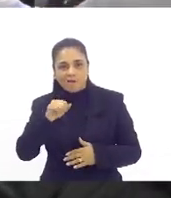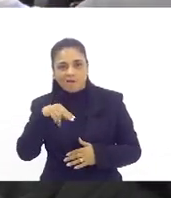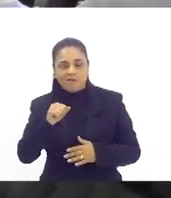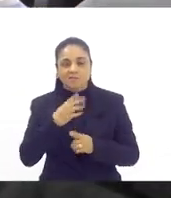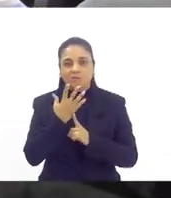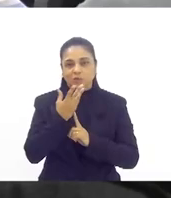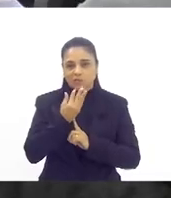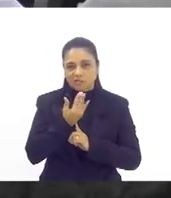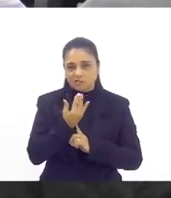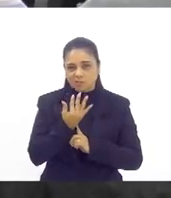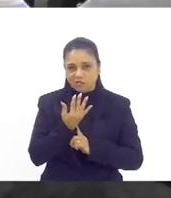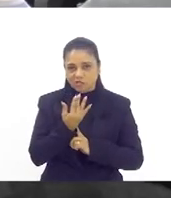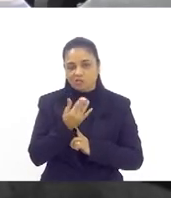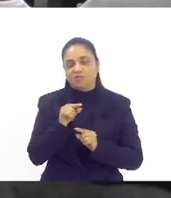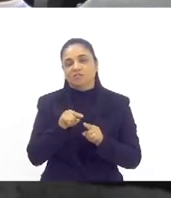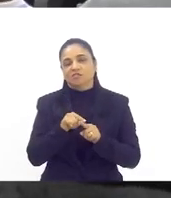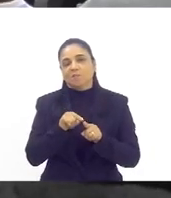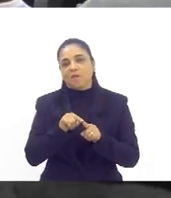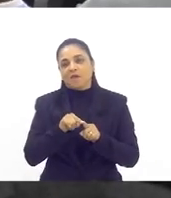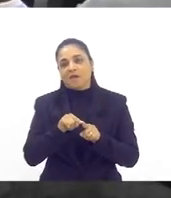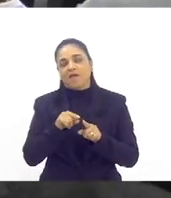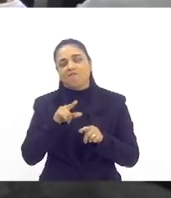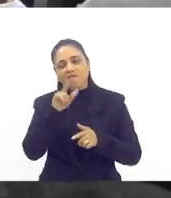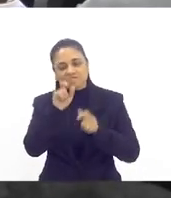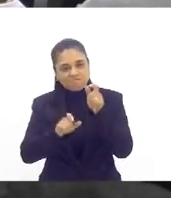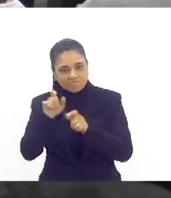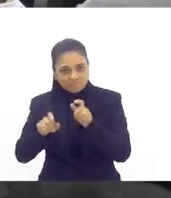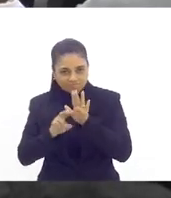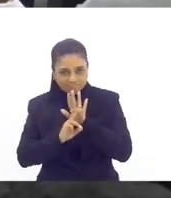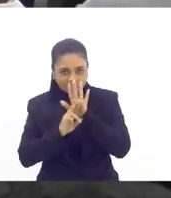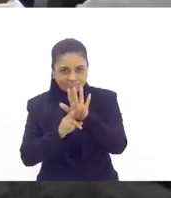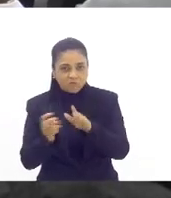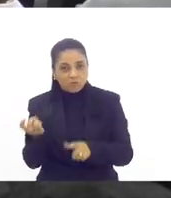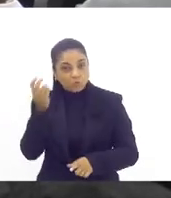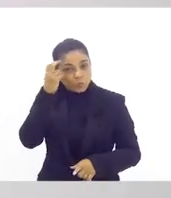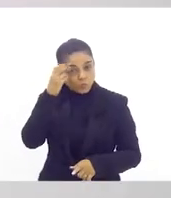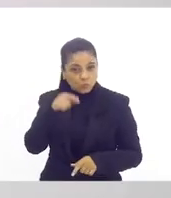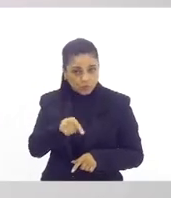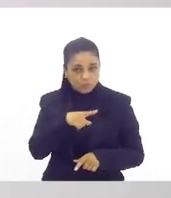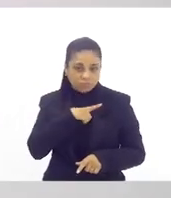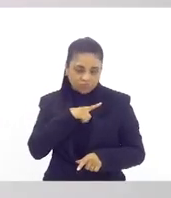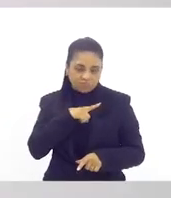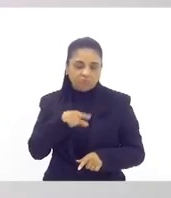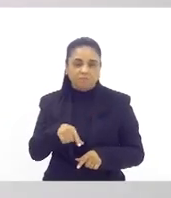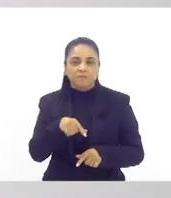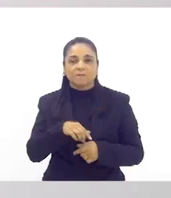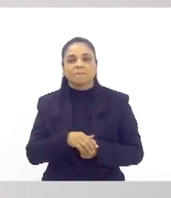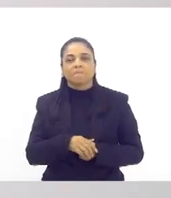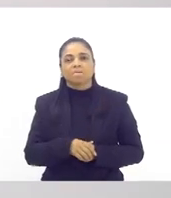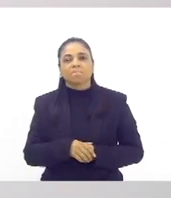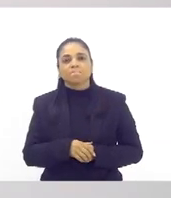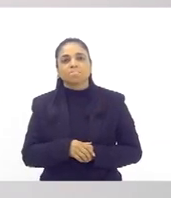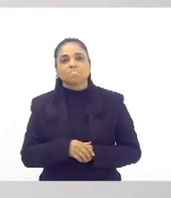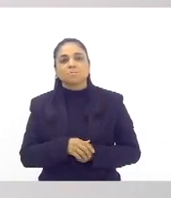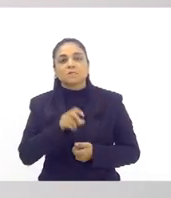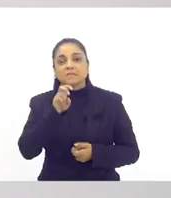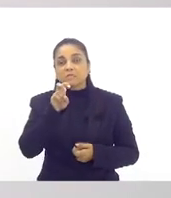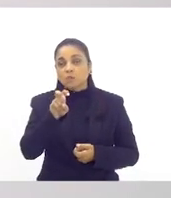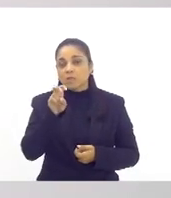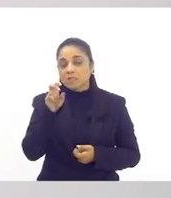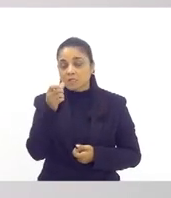a minha Duque de Caxias que tá aqui representada por tantas pessoas fazedoras culturas da causa nós temos